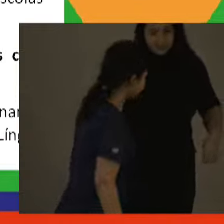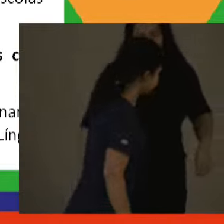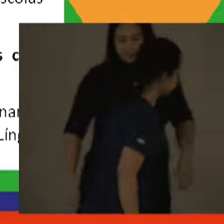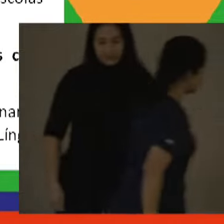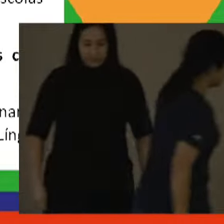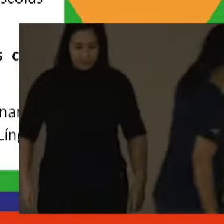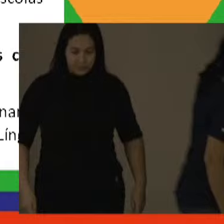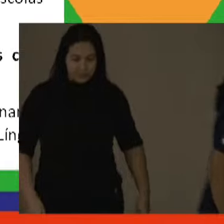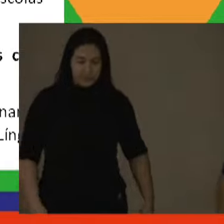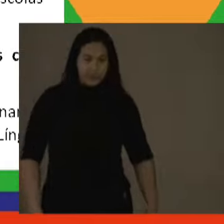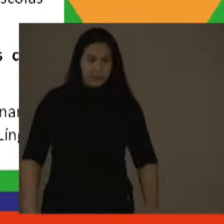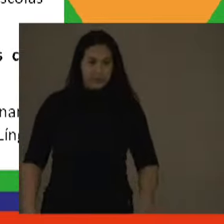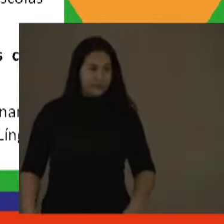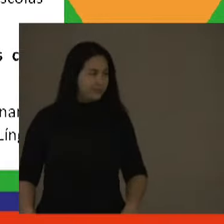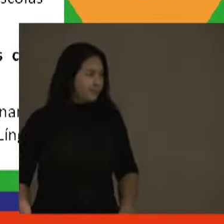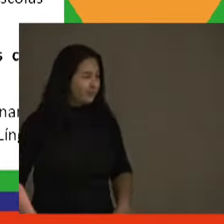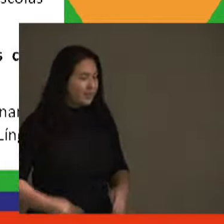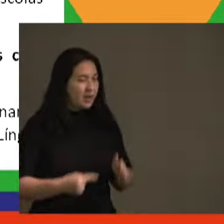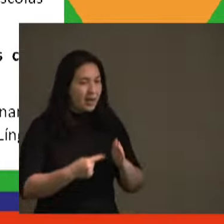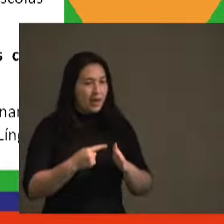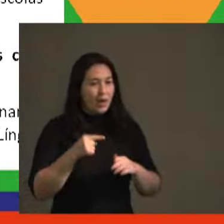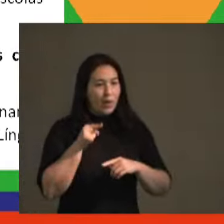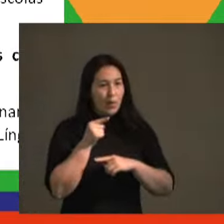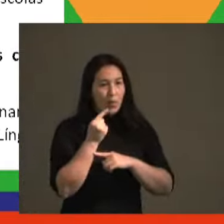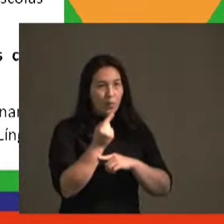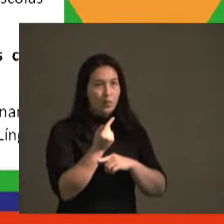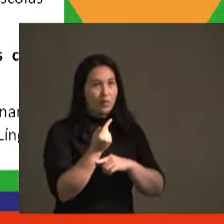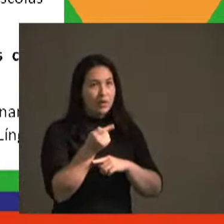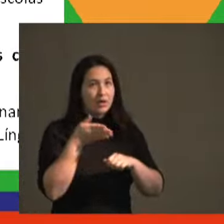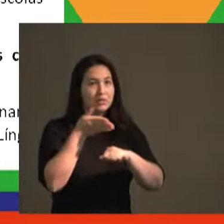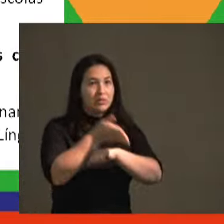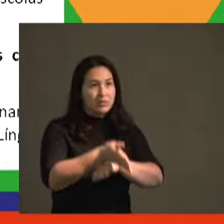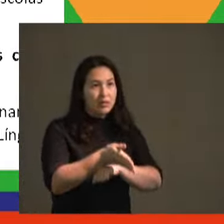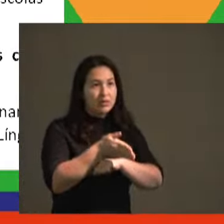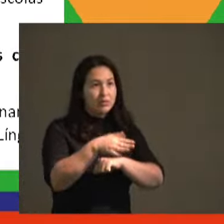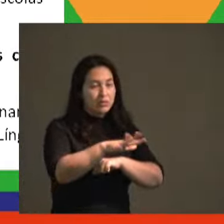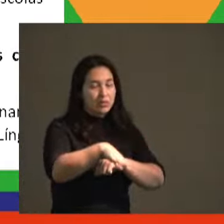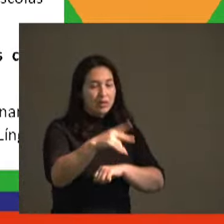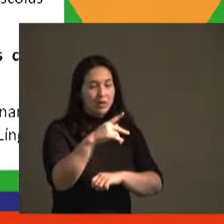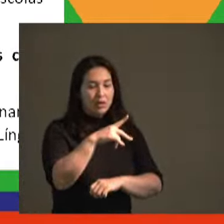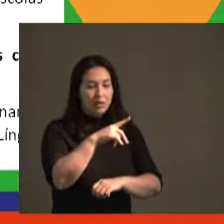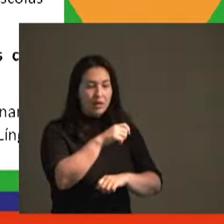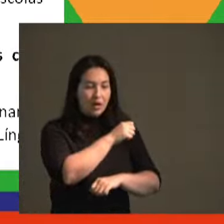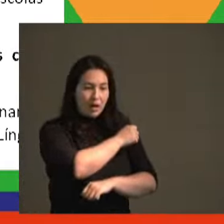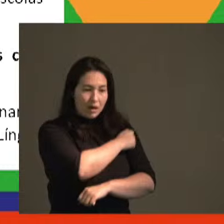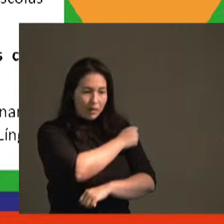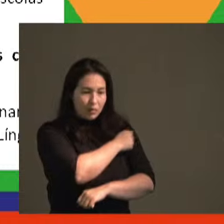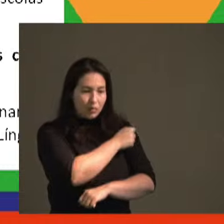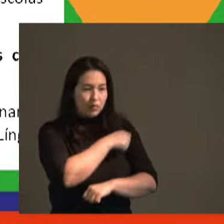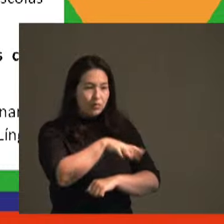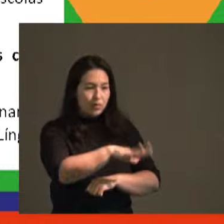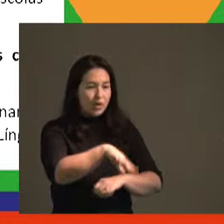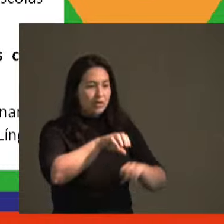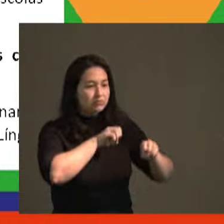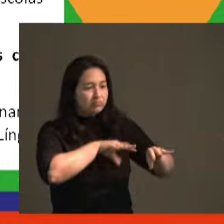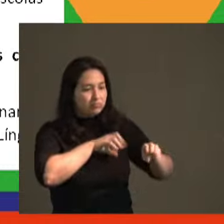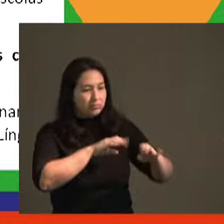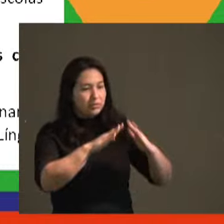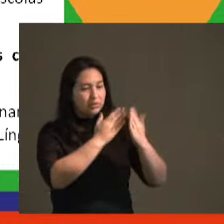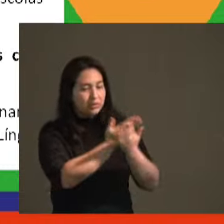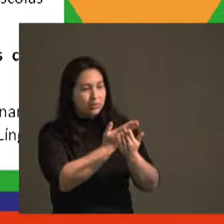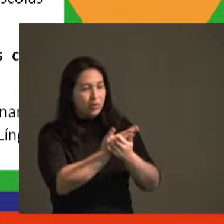1.500 ônibus de transporte escolar acessíveis para o acesso diário de estudantes à rede pública de ensino e a participação em outras